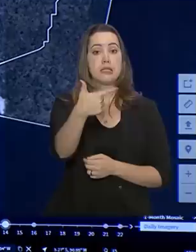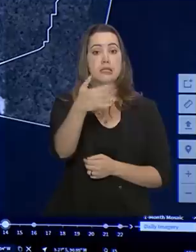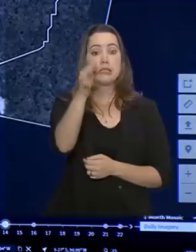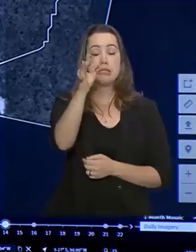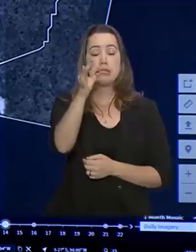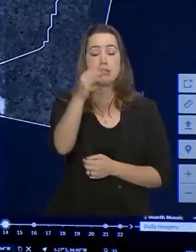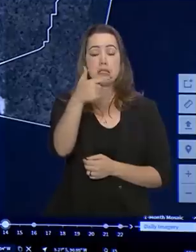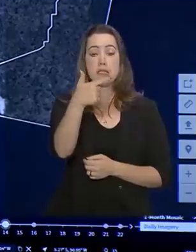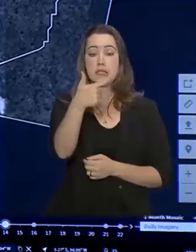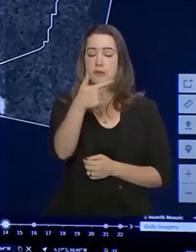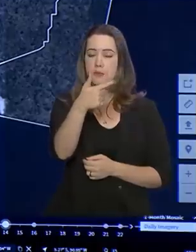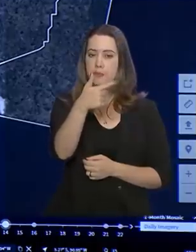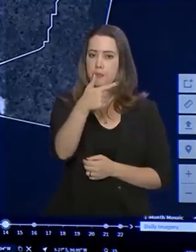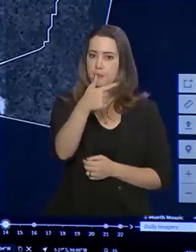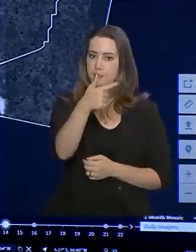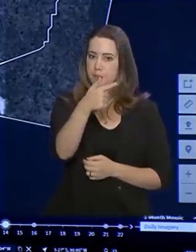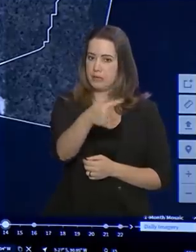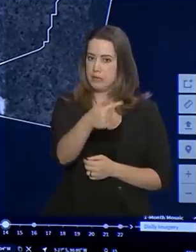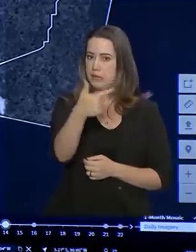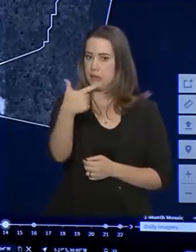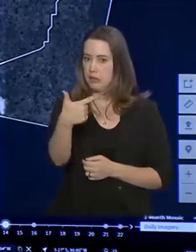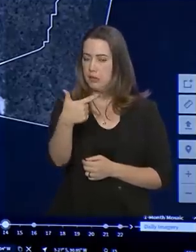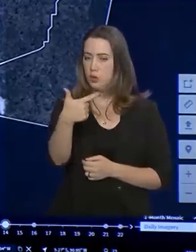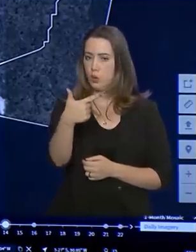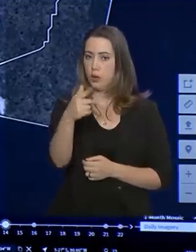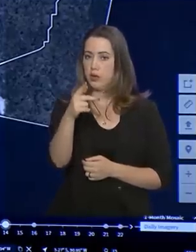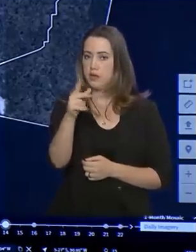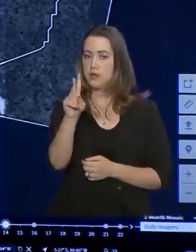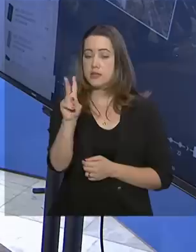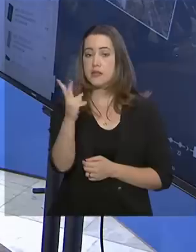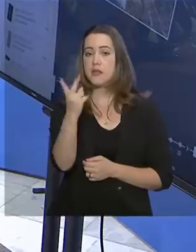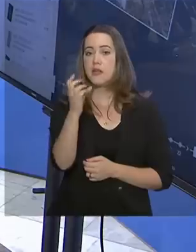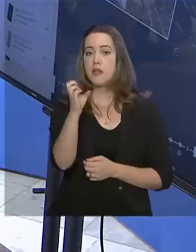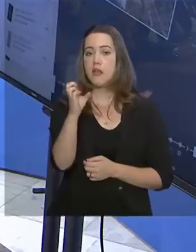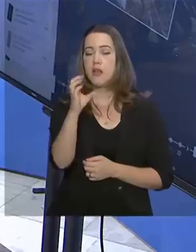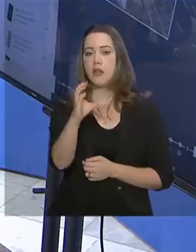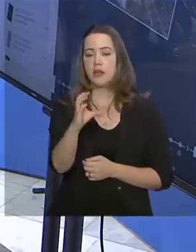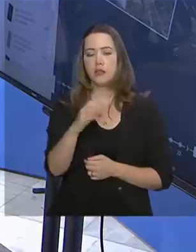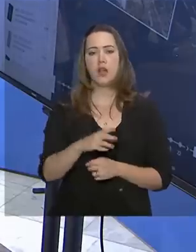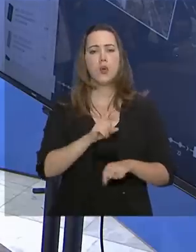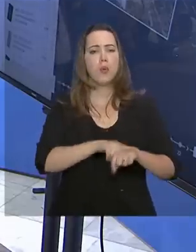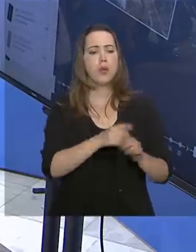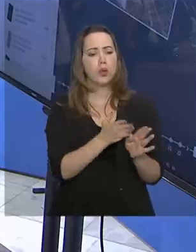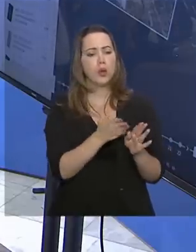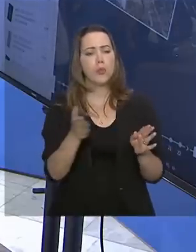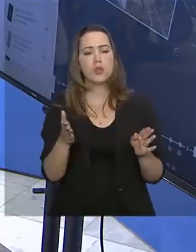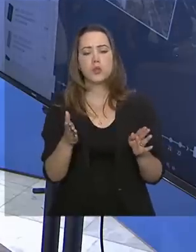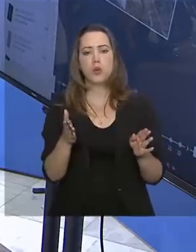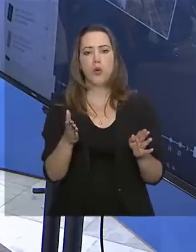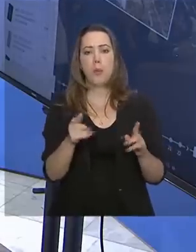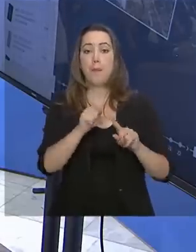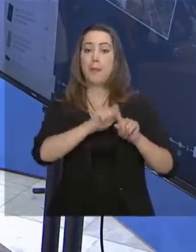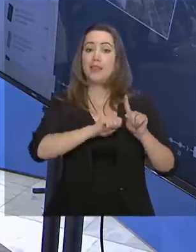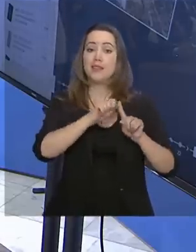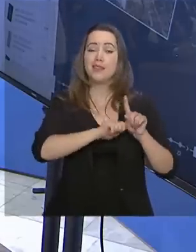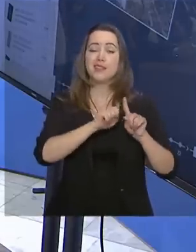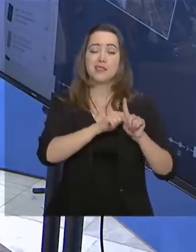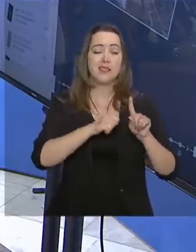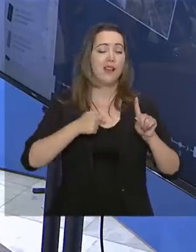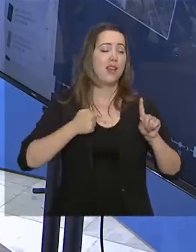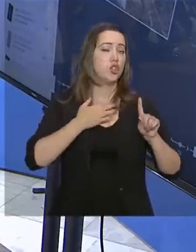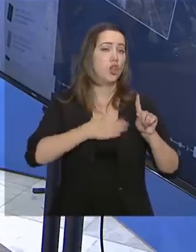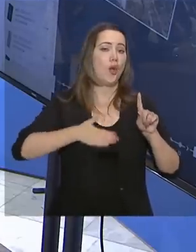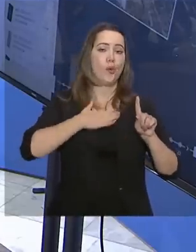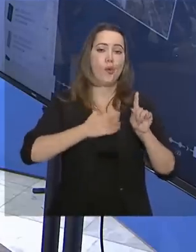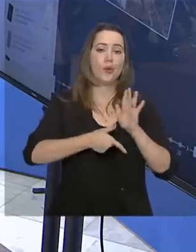hectares quando começou esse desmatamento na verdade agosto de 2018 e ele